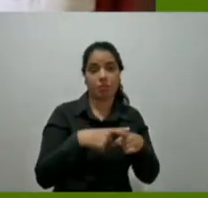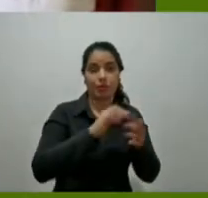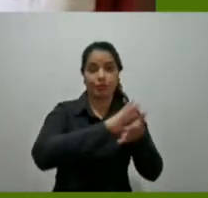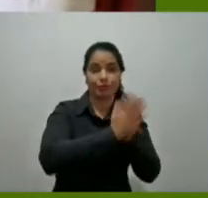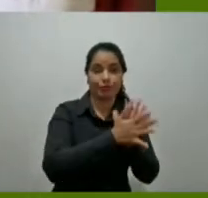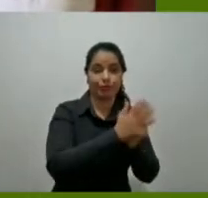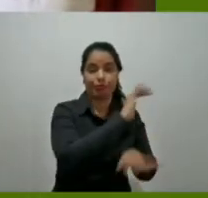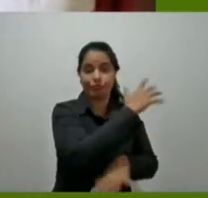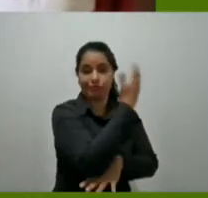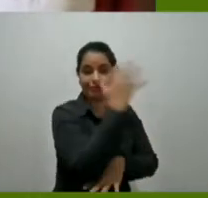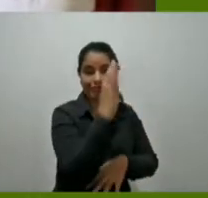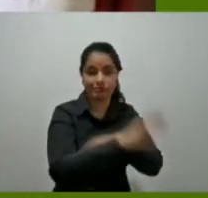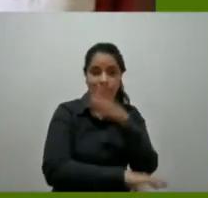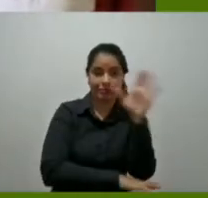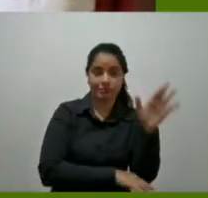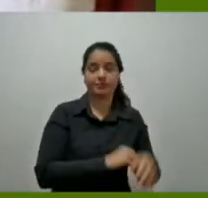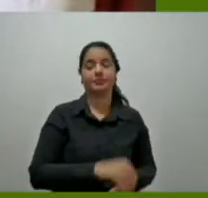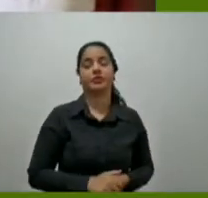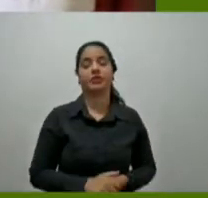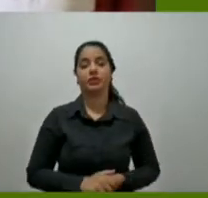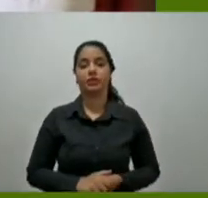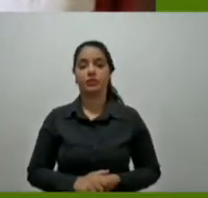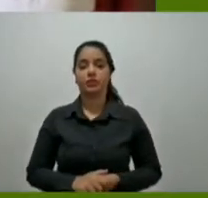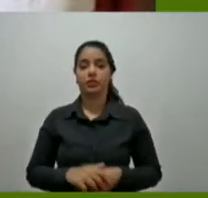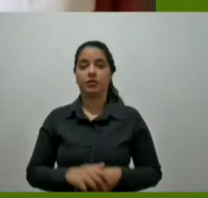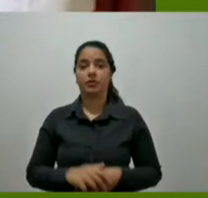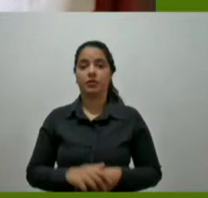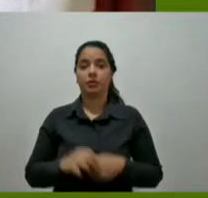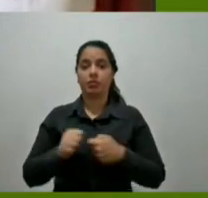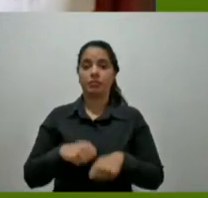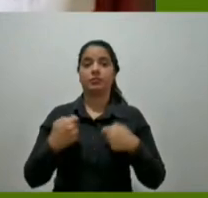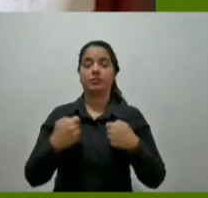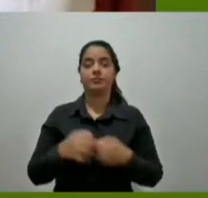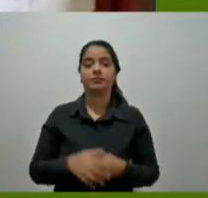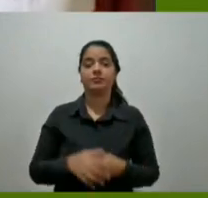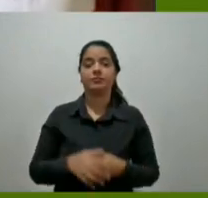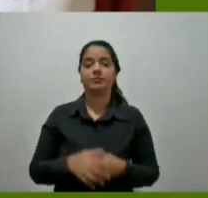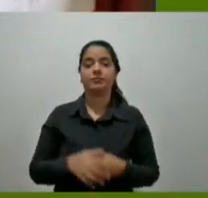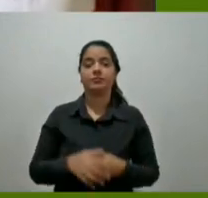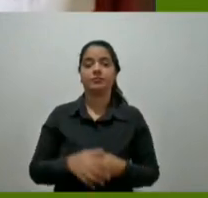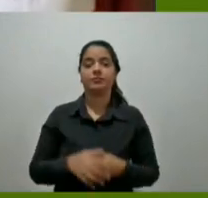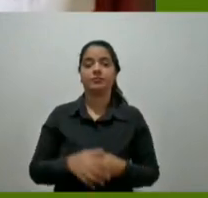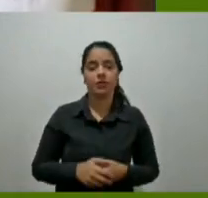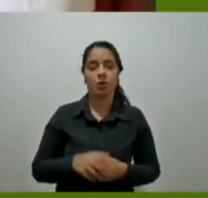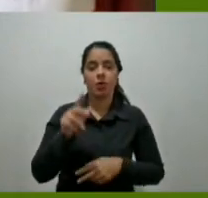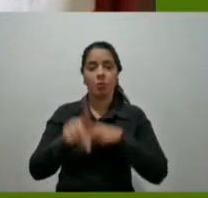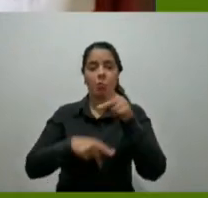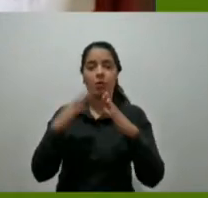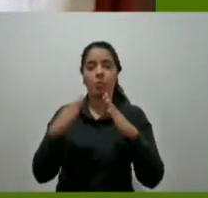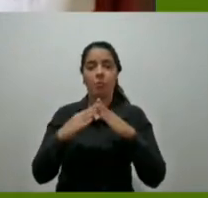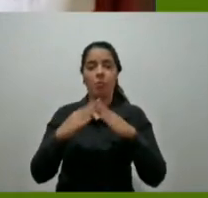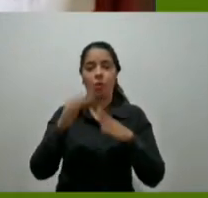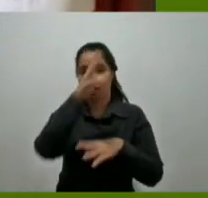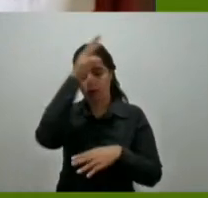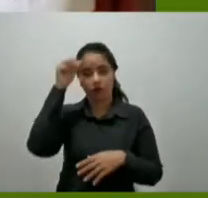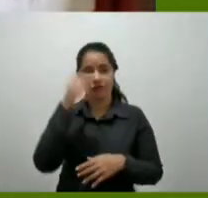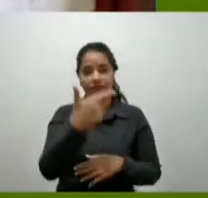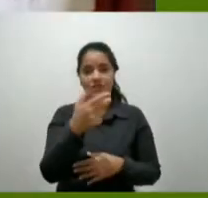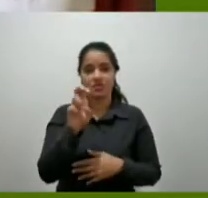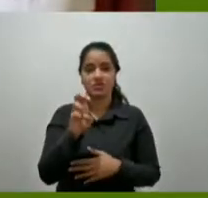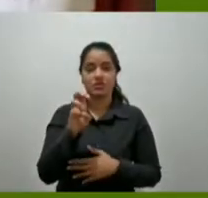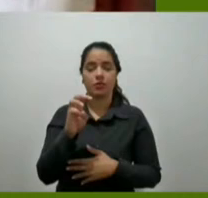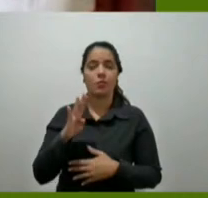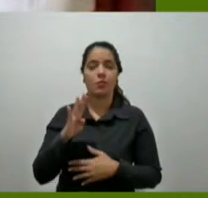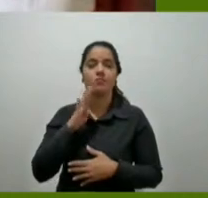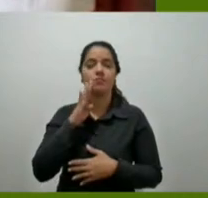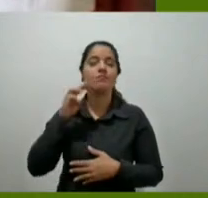Amazônia, nós possuímos uma população de em torno de 25 milhões de habitantes. Esses 25 milhões de habitantes, a sua maioria está